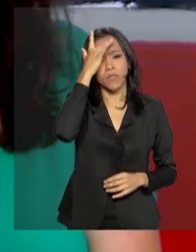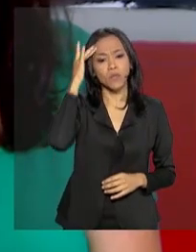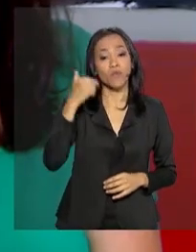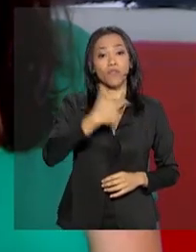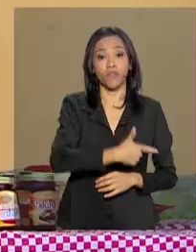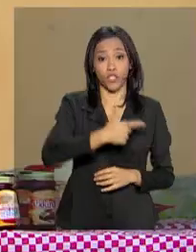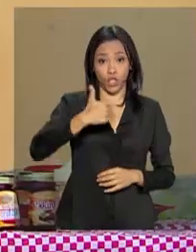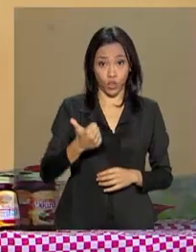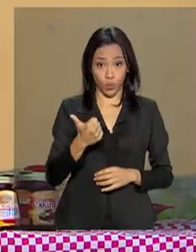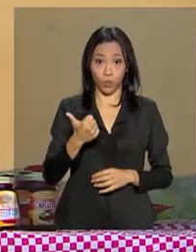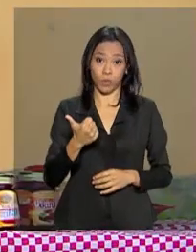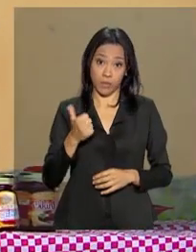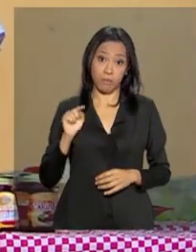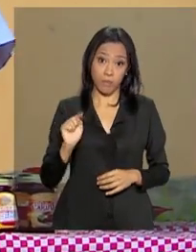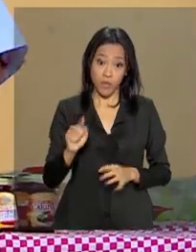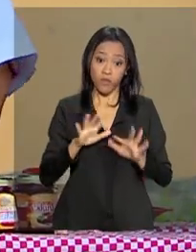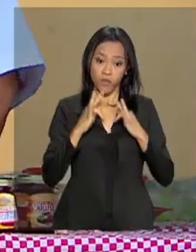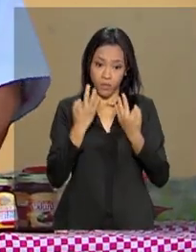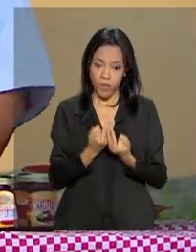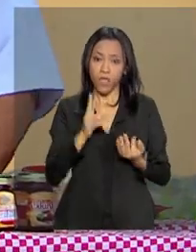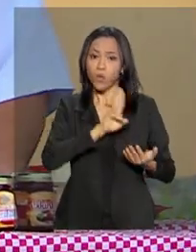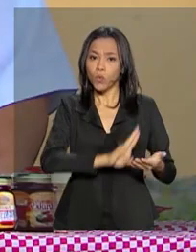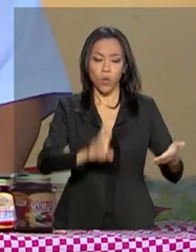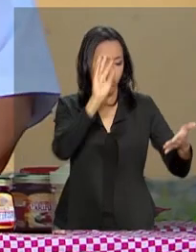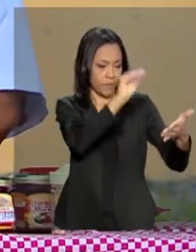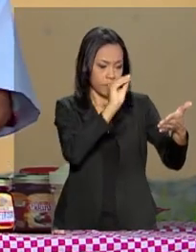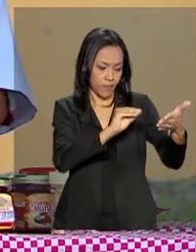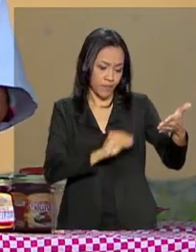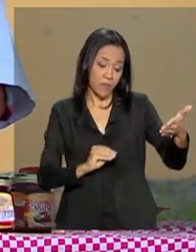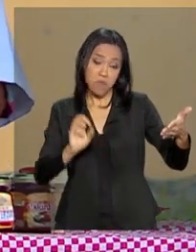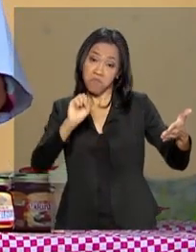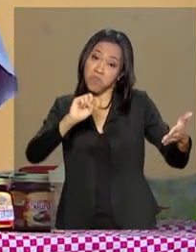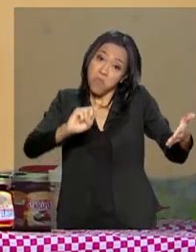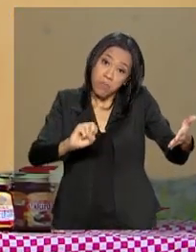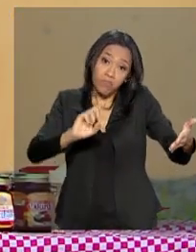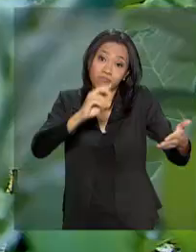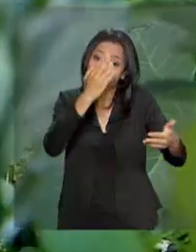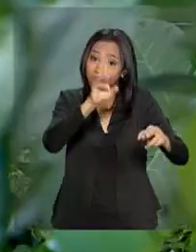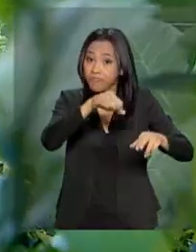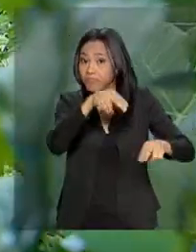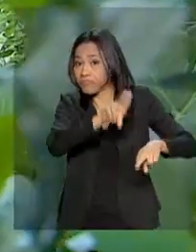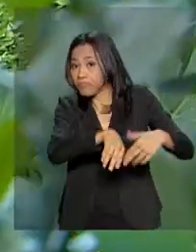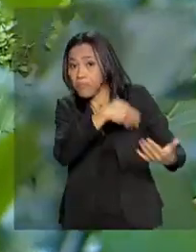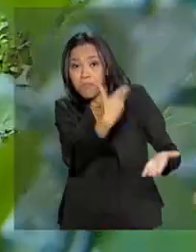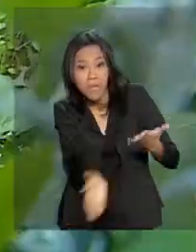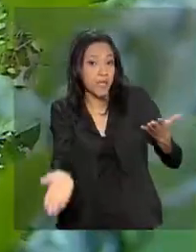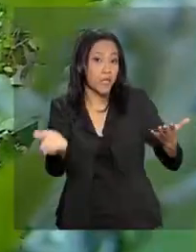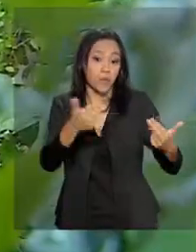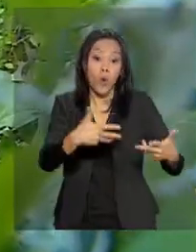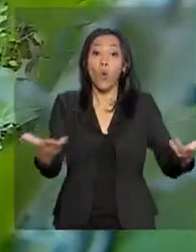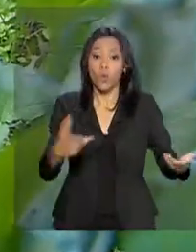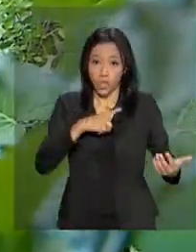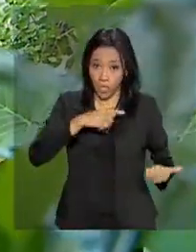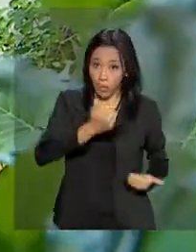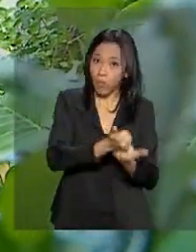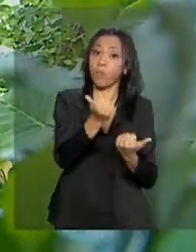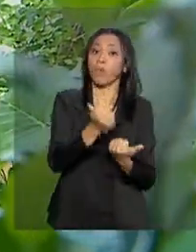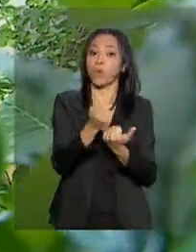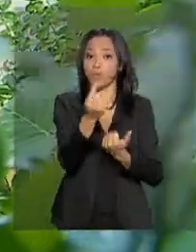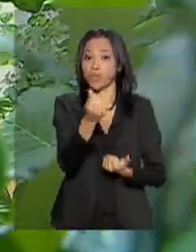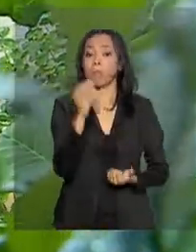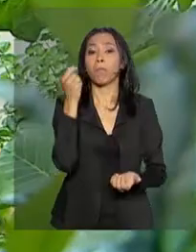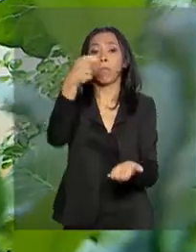mil famílias, foram cadastradas por terem tido perdas ou danos materiais. Hoje, um auxílio financeiro é pago a 10